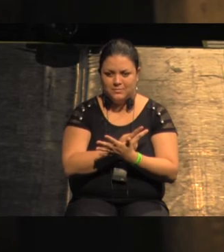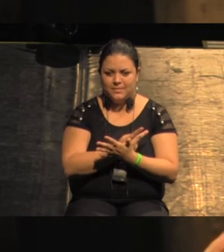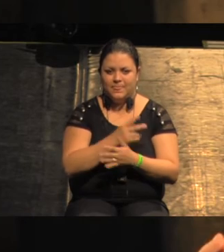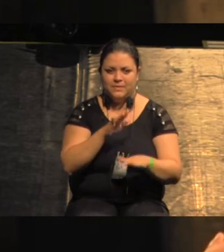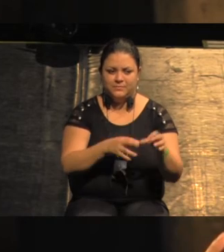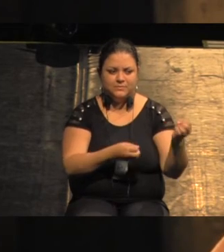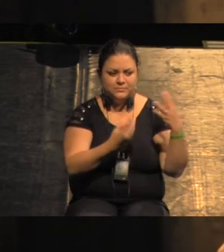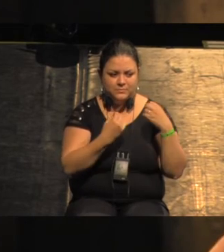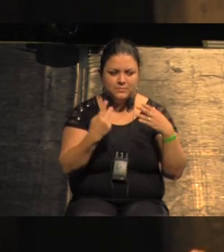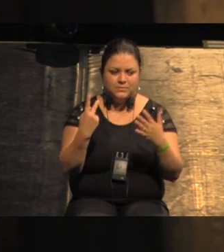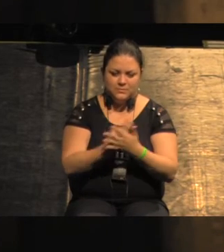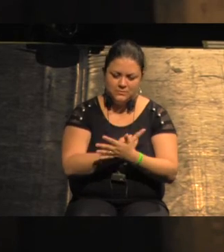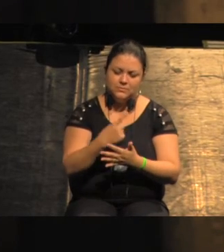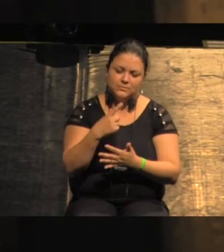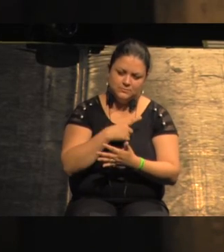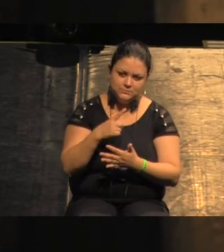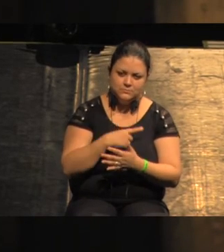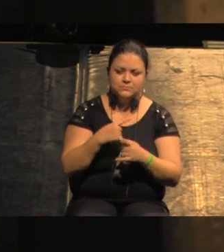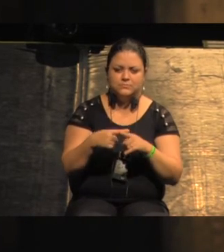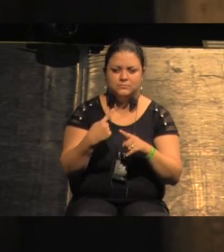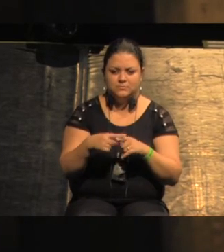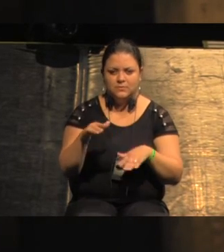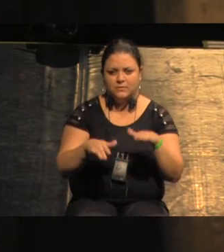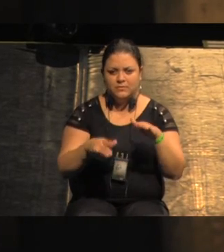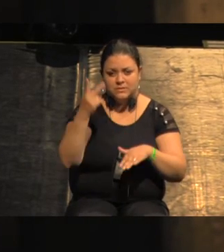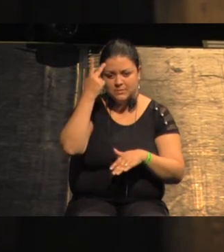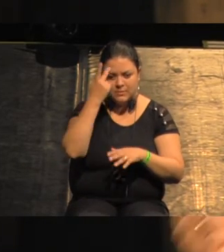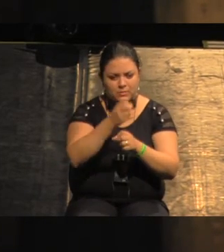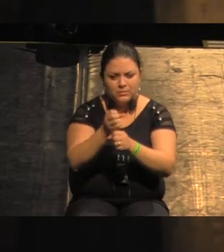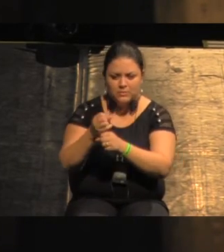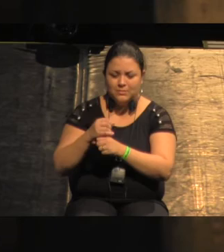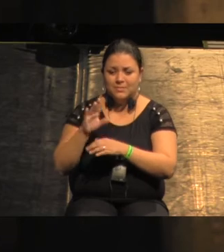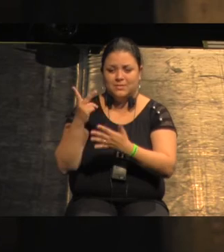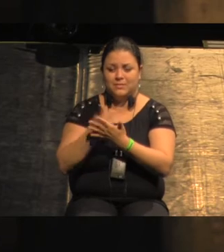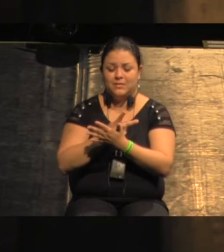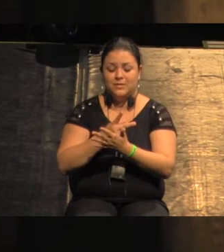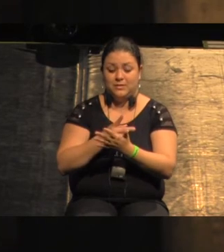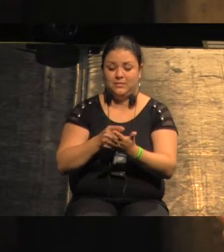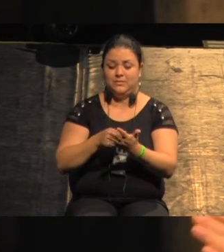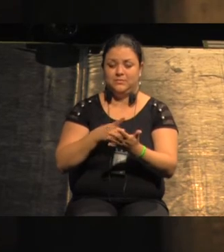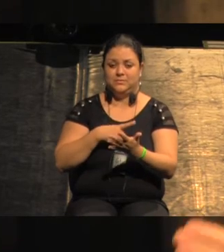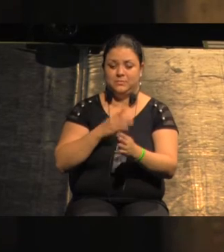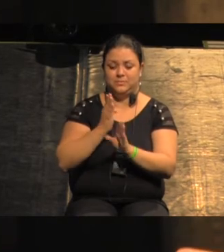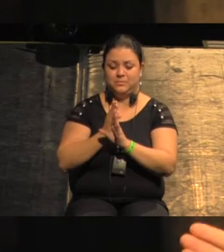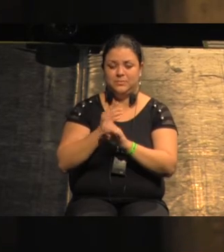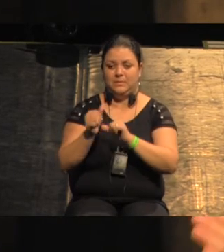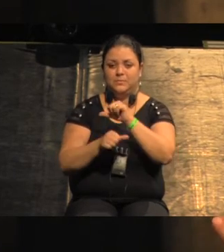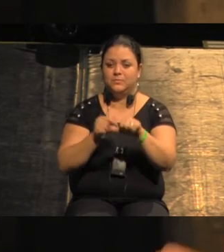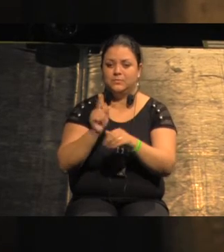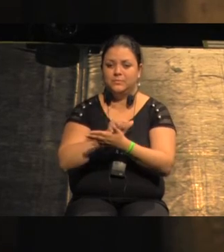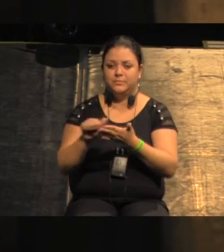a erros de normativa em São Paulo que perduram e que não são corrigidas. Então, vou pegar a data de